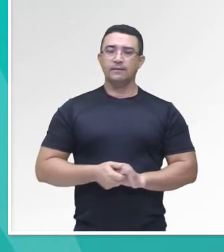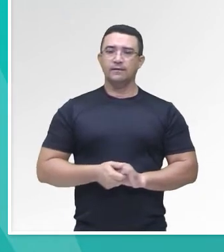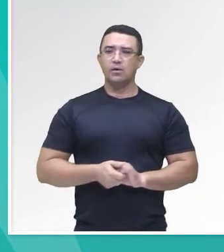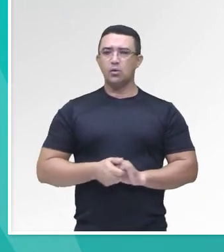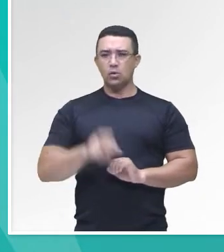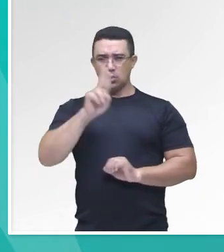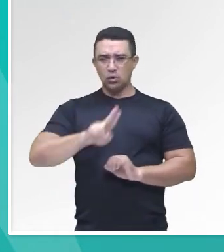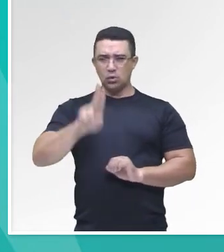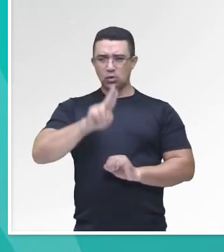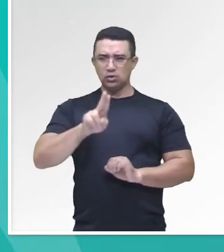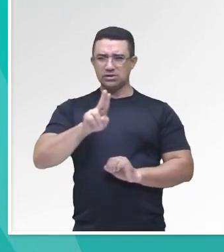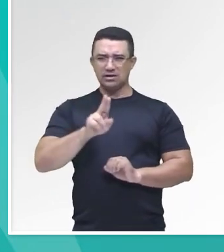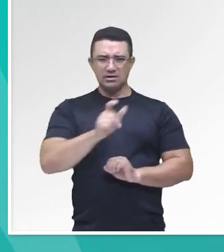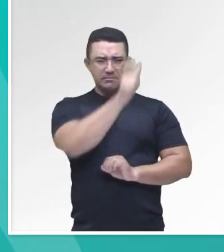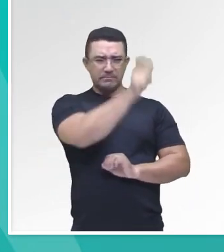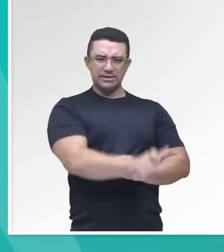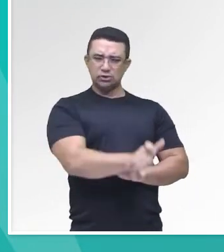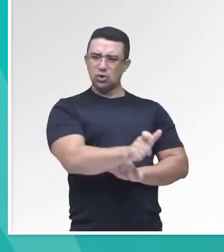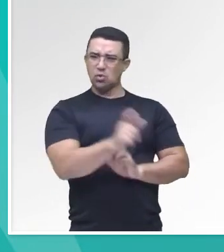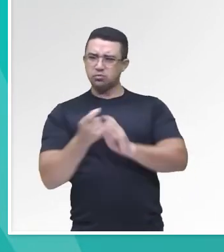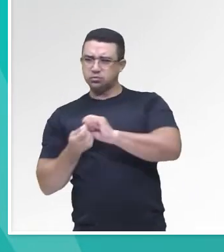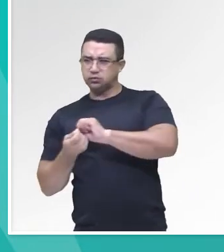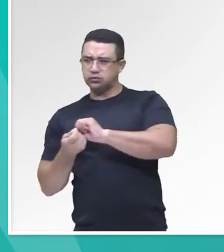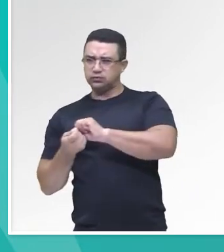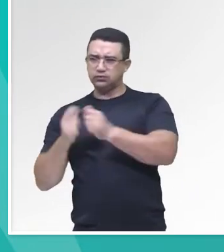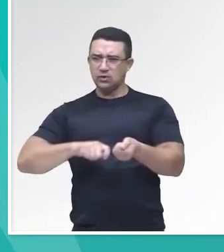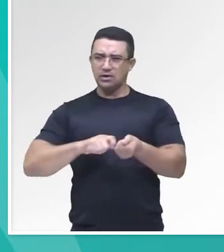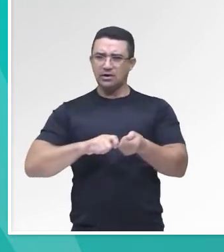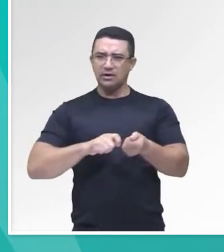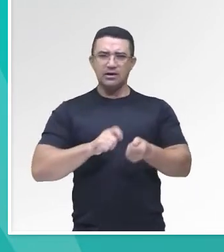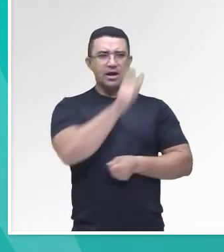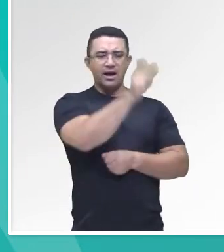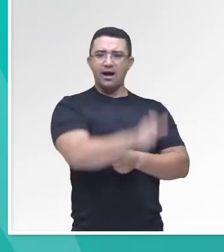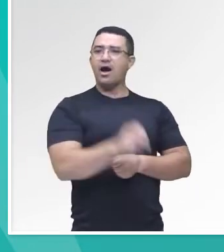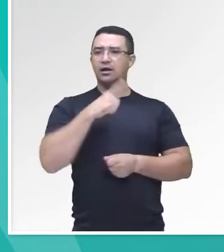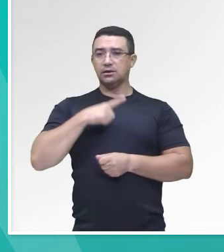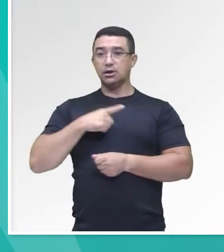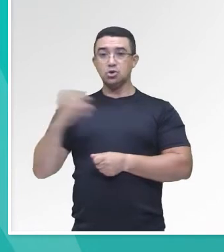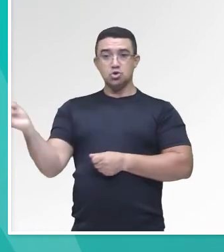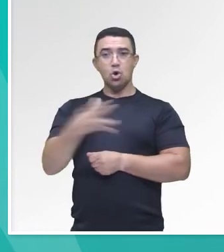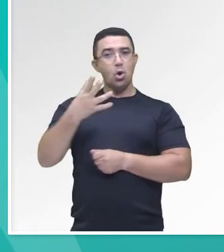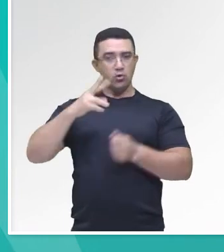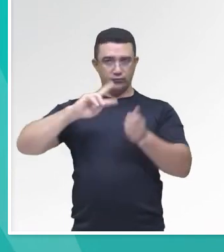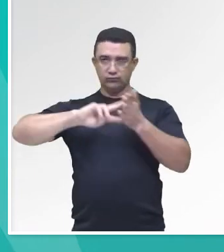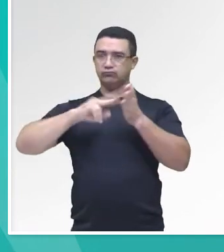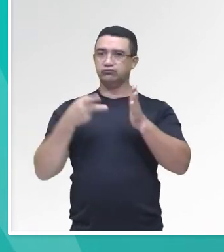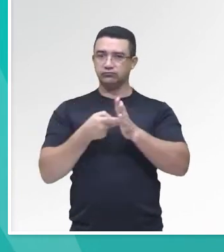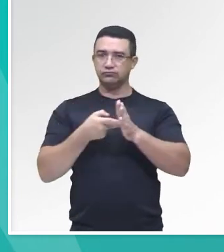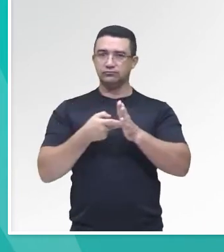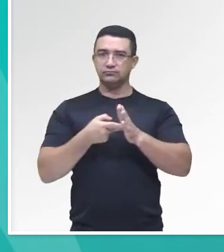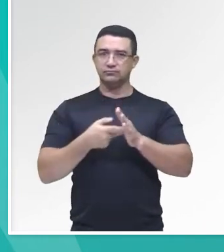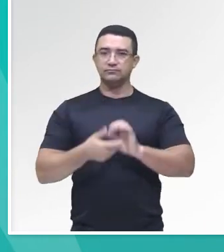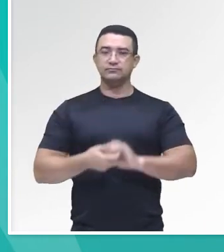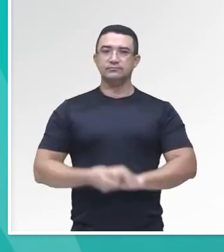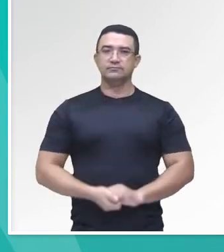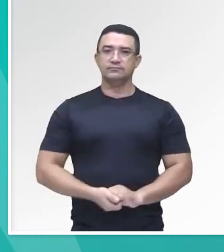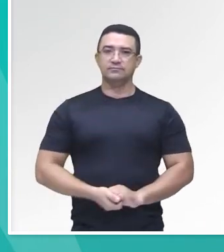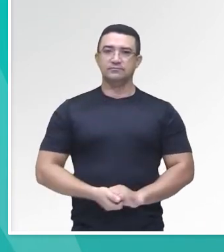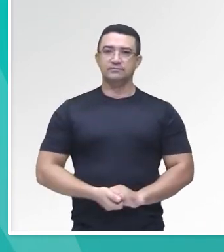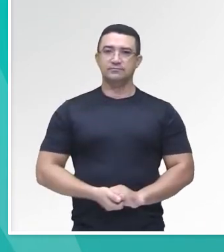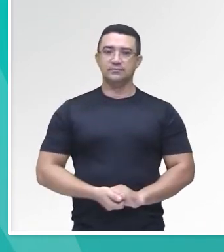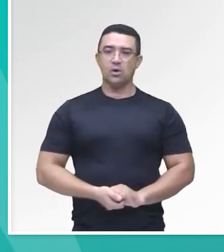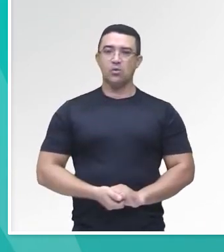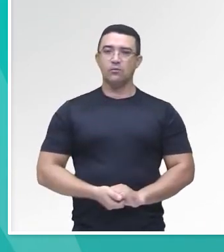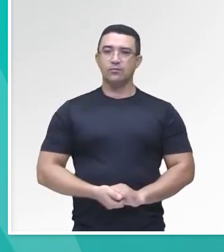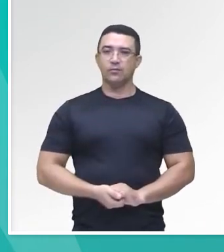uma pessoa, ela já vai ser um outro sentido, ela vai ganhar um novo sentido. Ok, turmas, então vamos